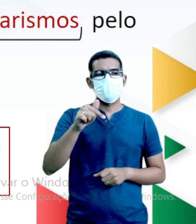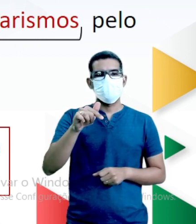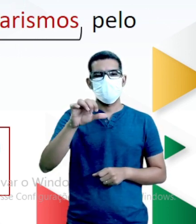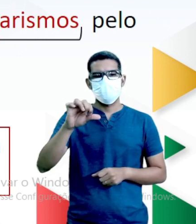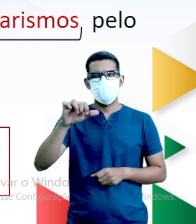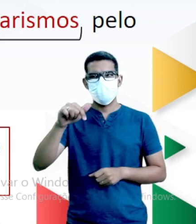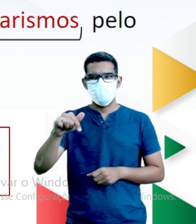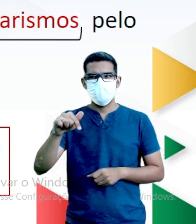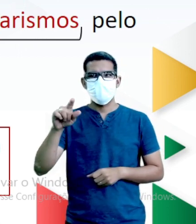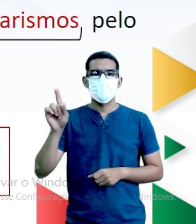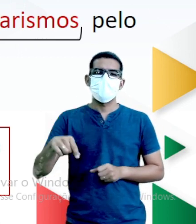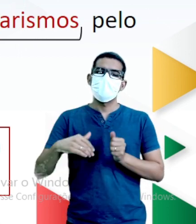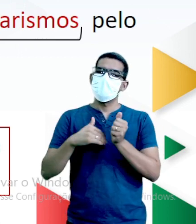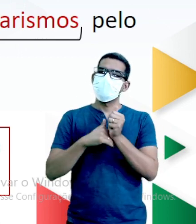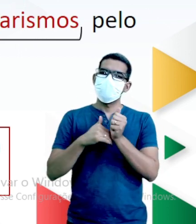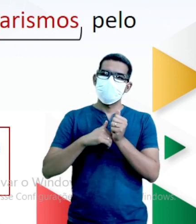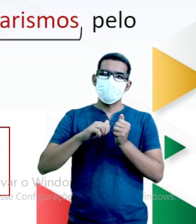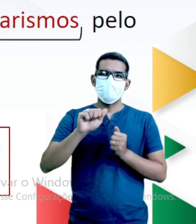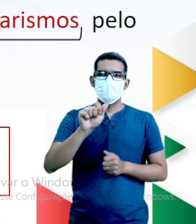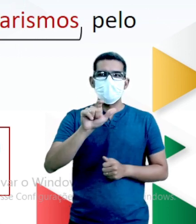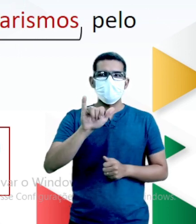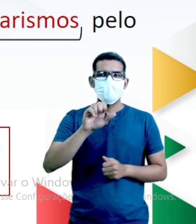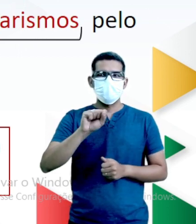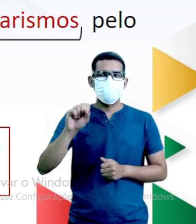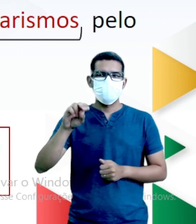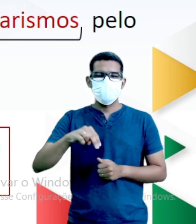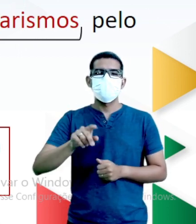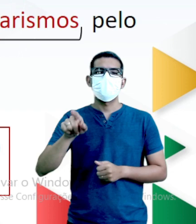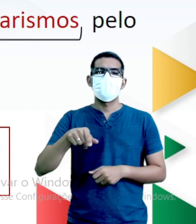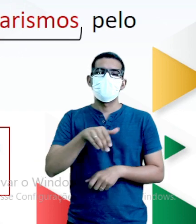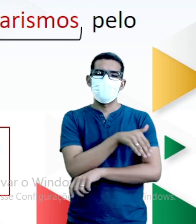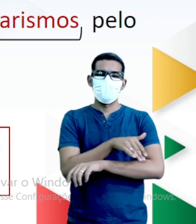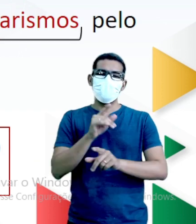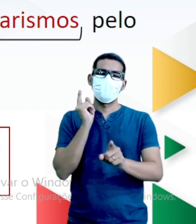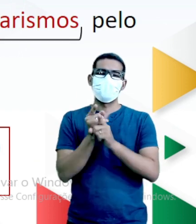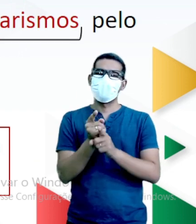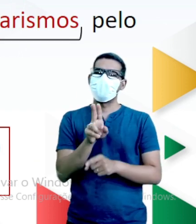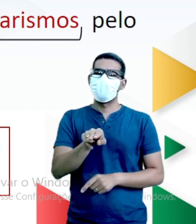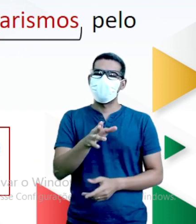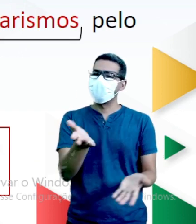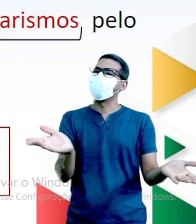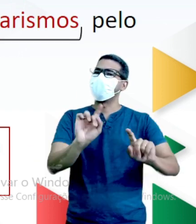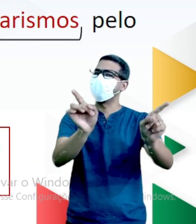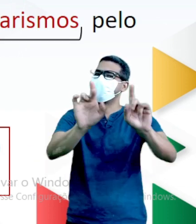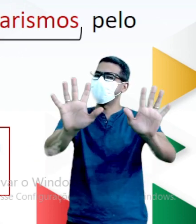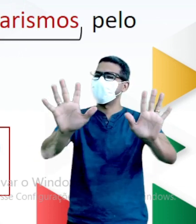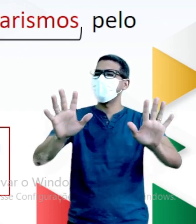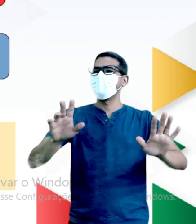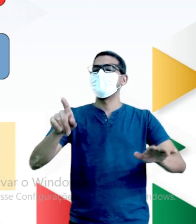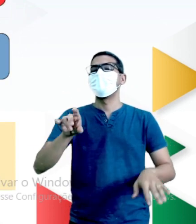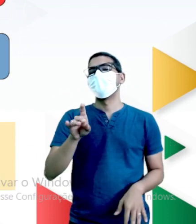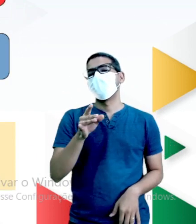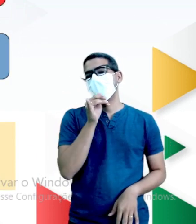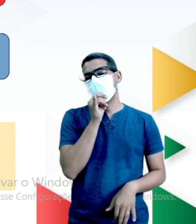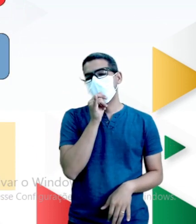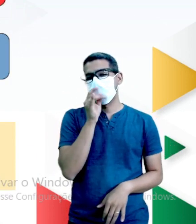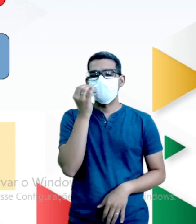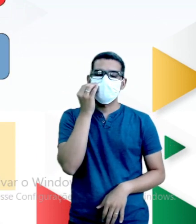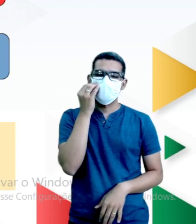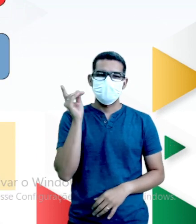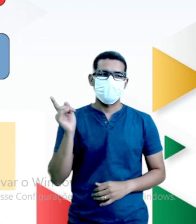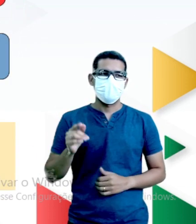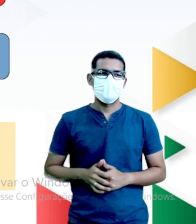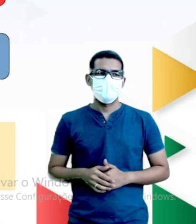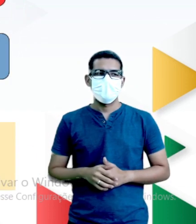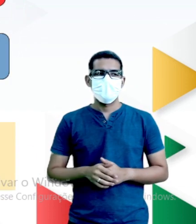9.797. Tá aí a senha de Alisson. Só achar o cartão dele na rua aí, vai usar. Não vai ser isso, tá? Isso aí é só um teste pra gente aí.